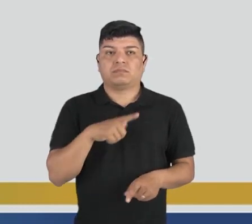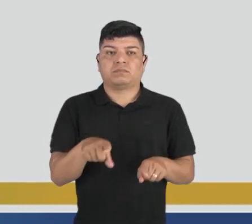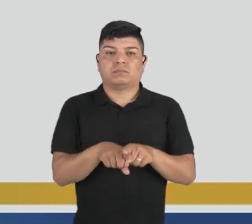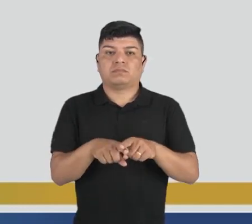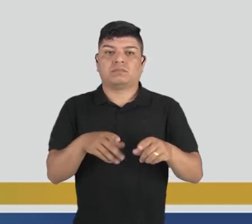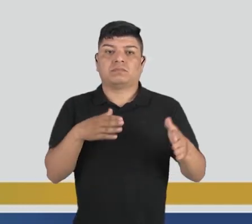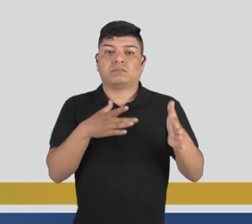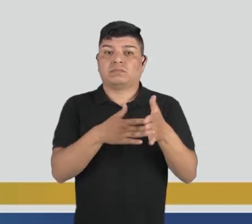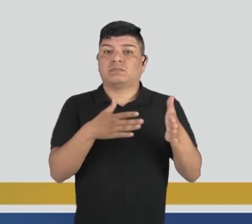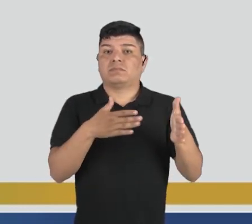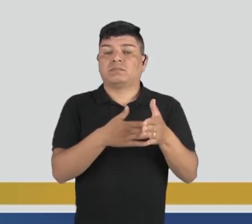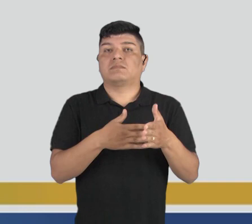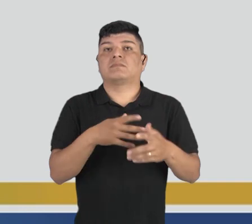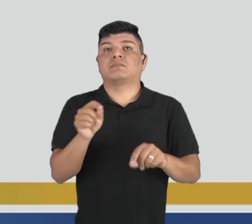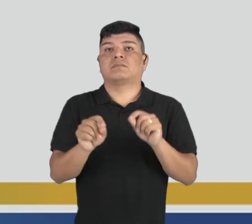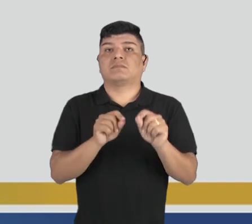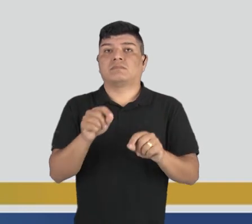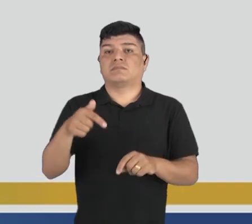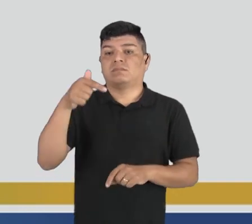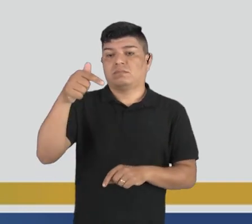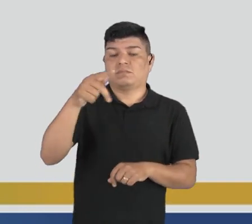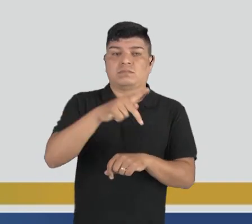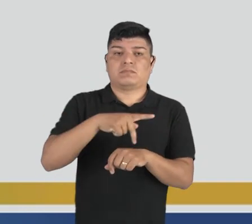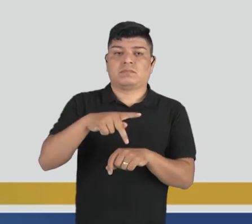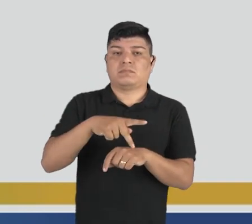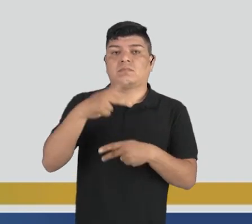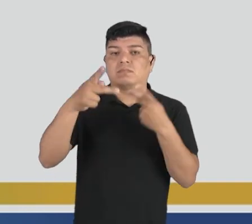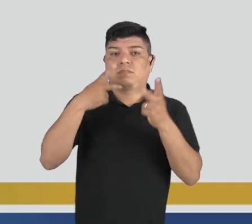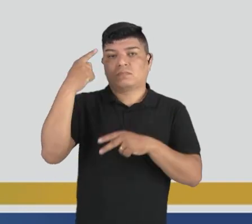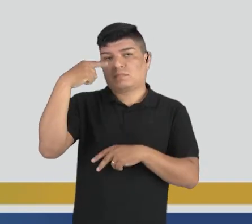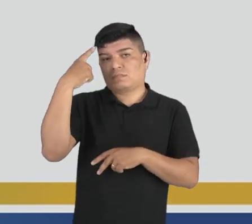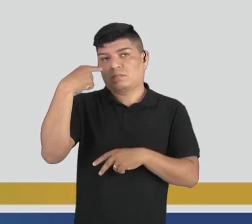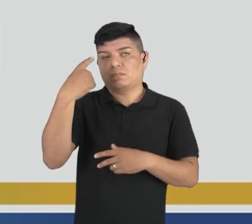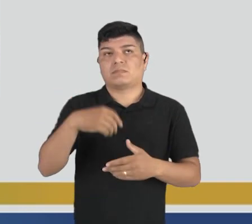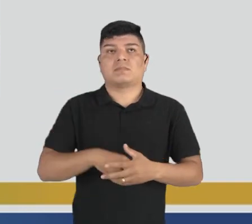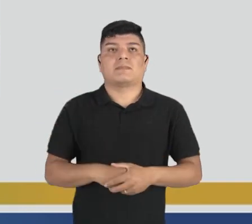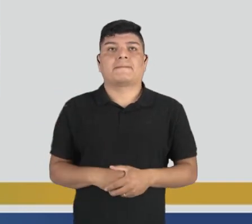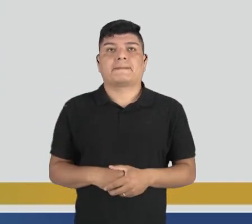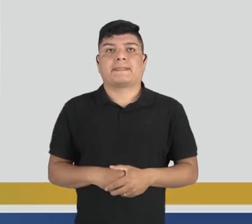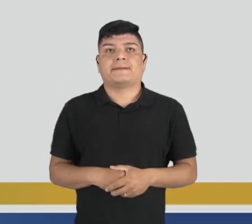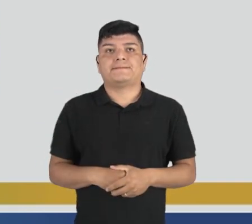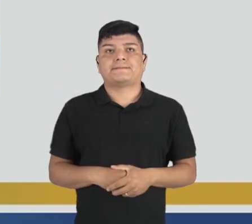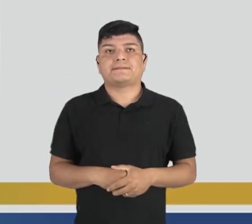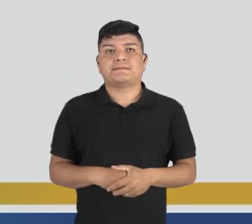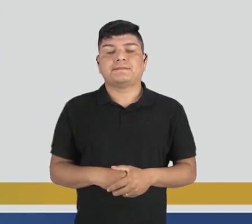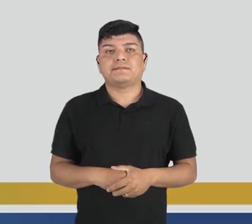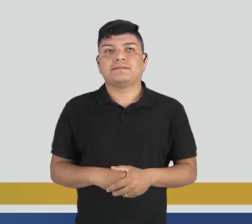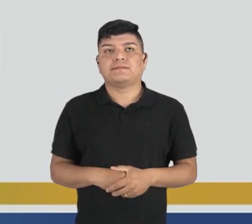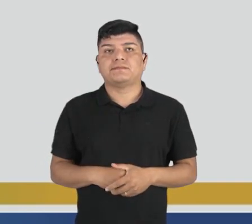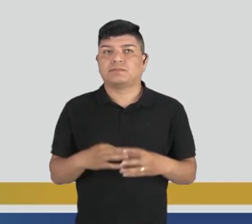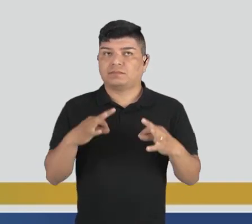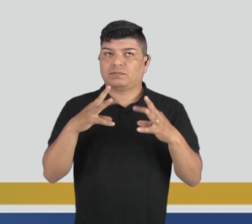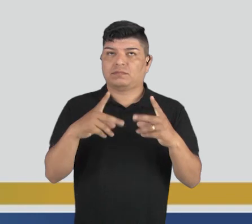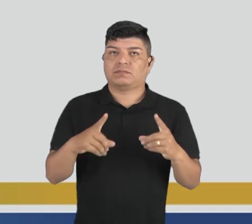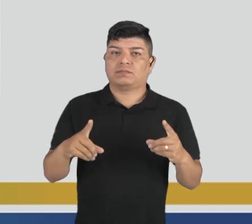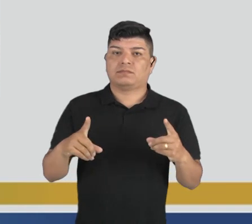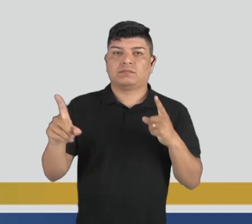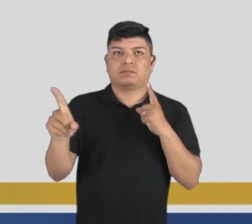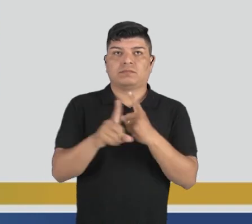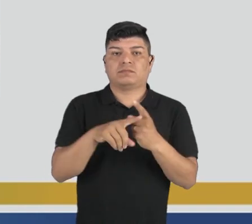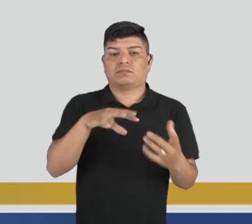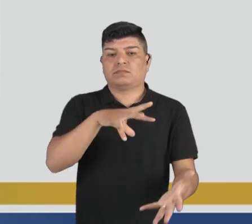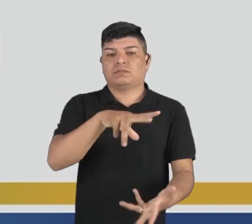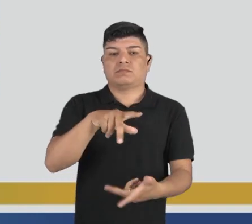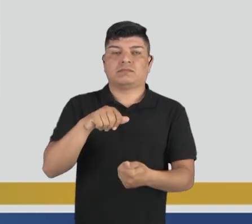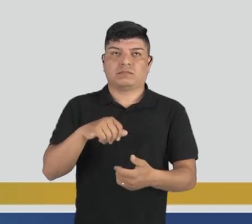de fronteira, né? Nós fazemos fronteira com 7 países que falam espanhol, né? E todo esse alcance mundial, né,